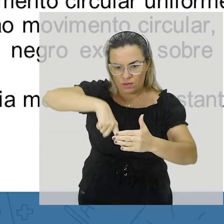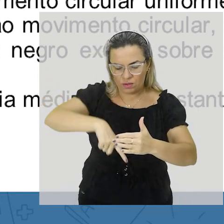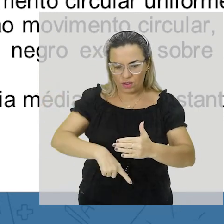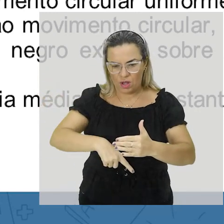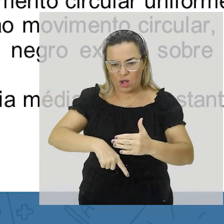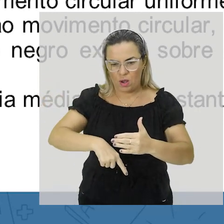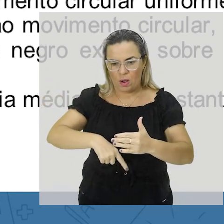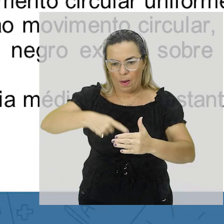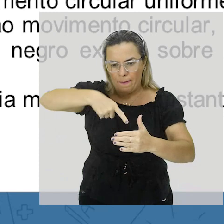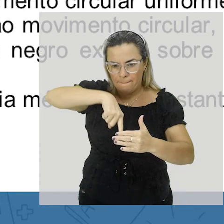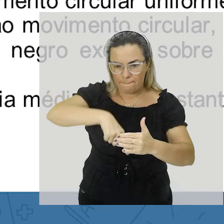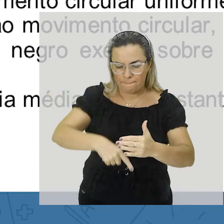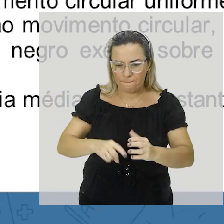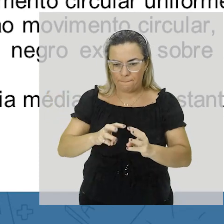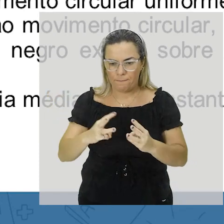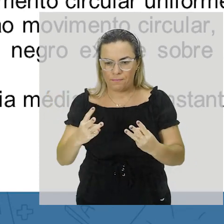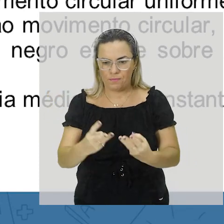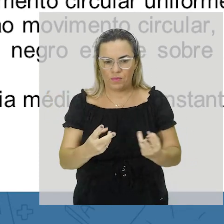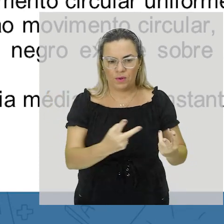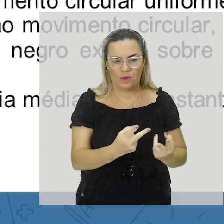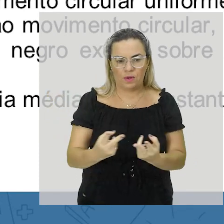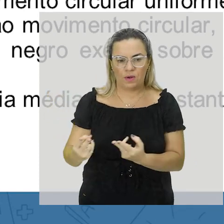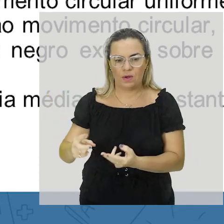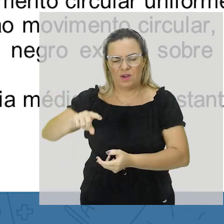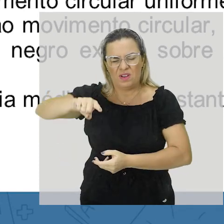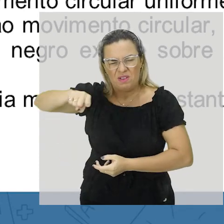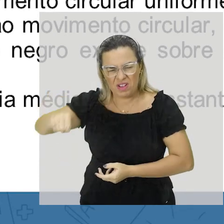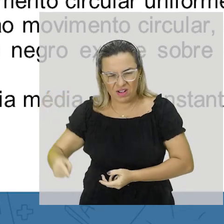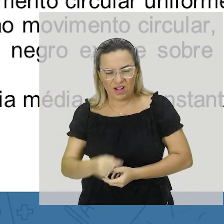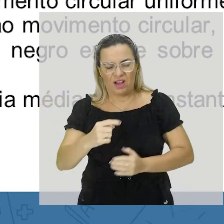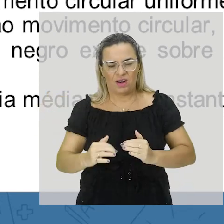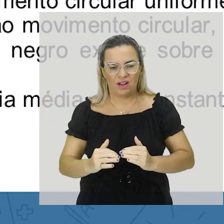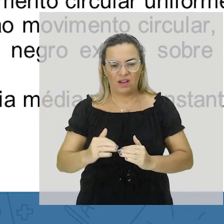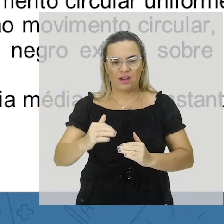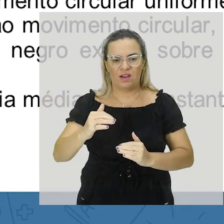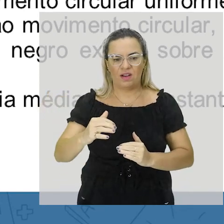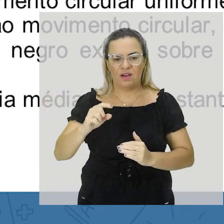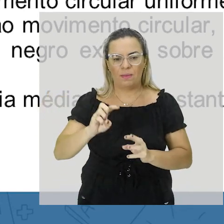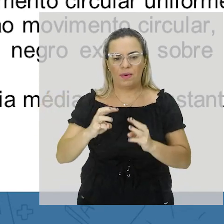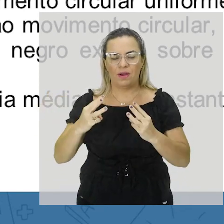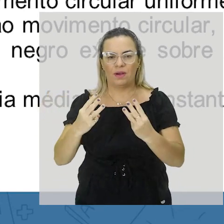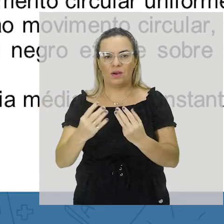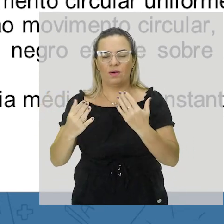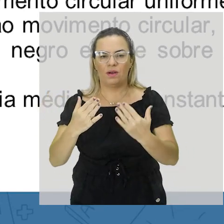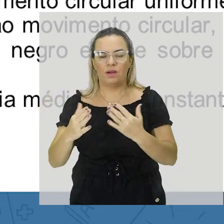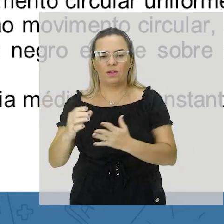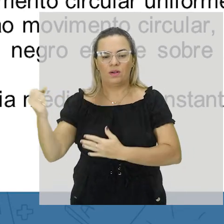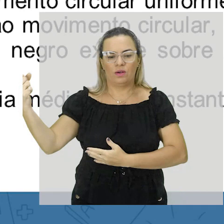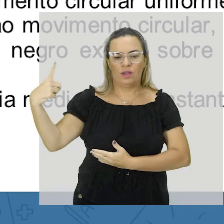cuja massa é igual a milhares de vezes a massa do Sol. Uma técnica simples